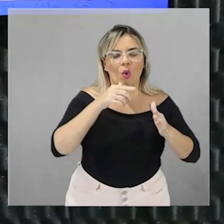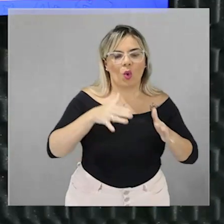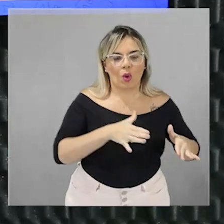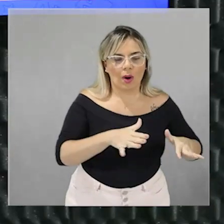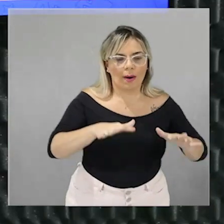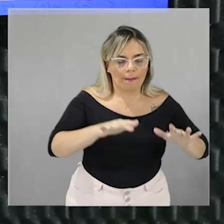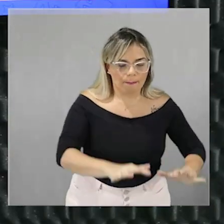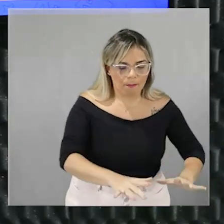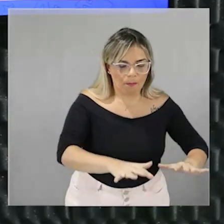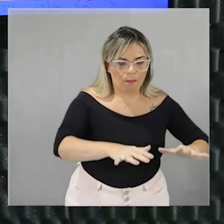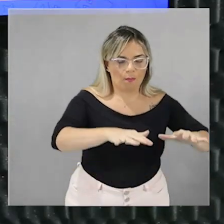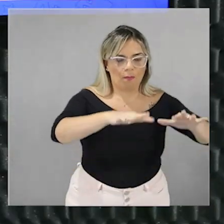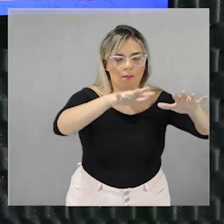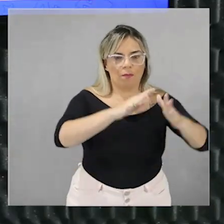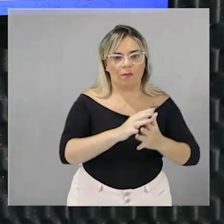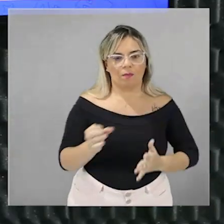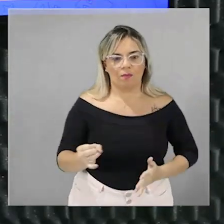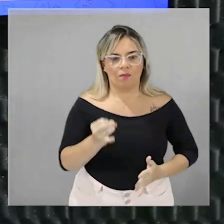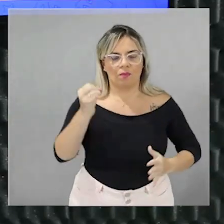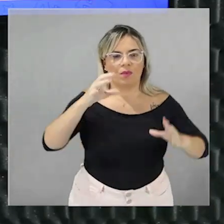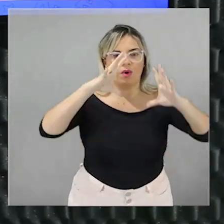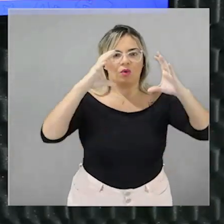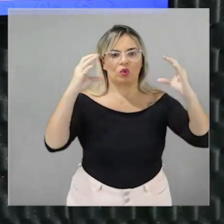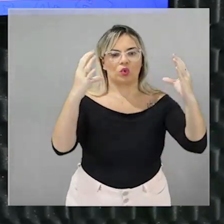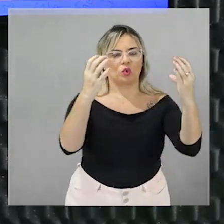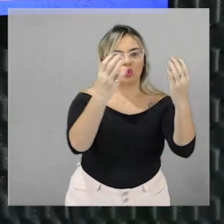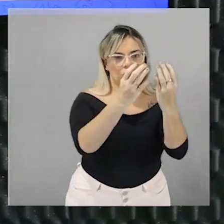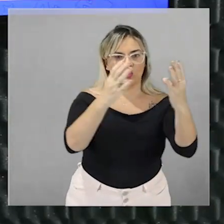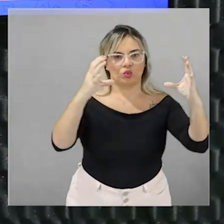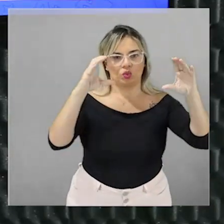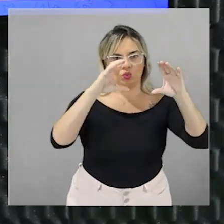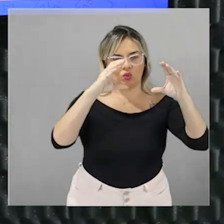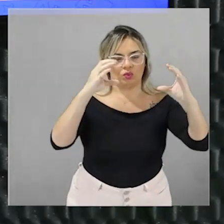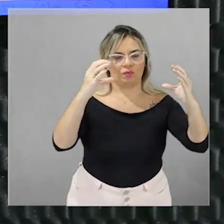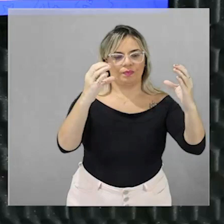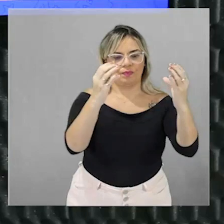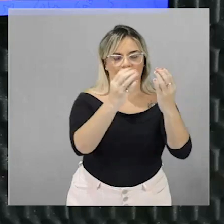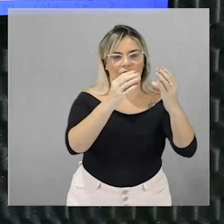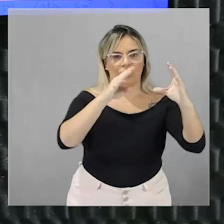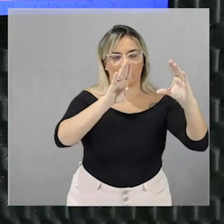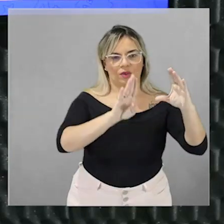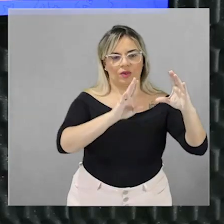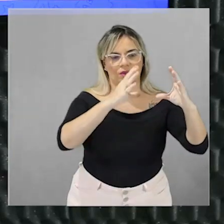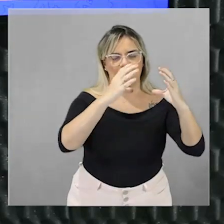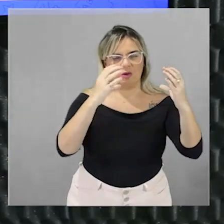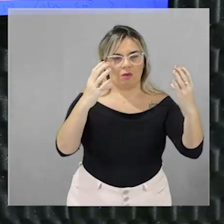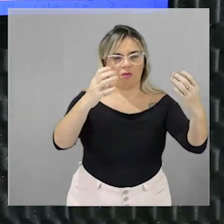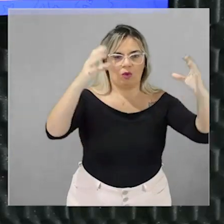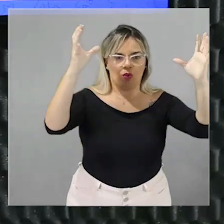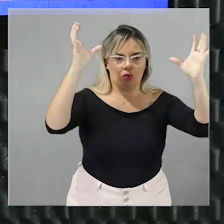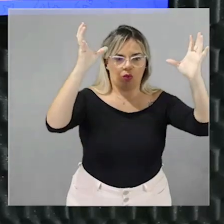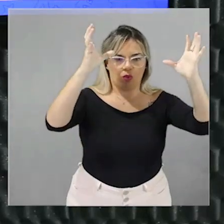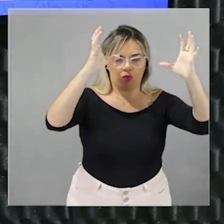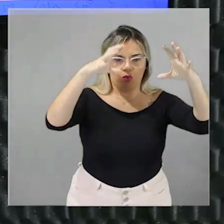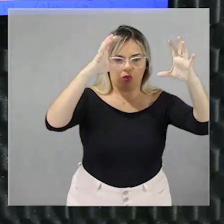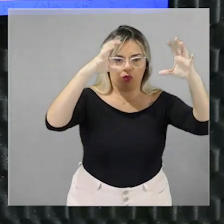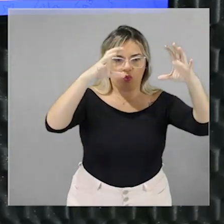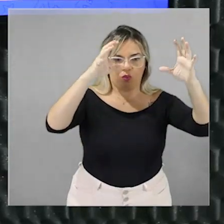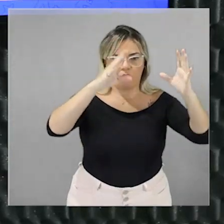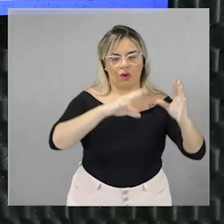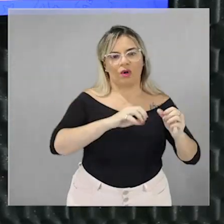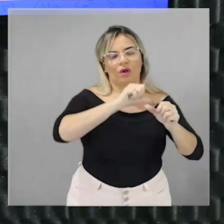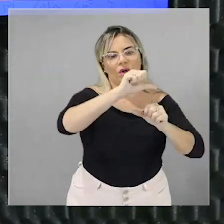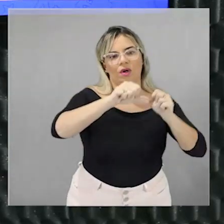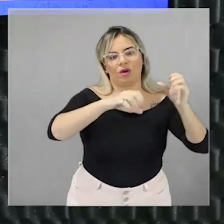que evapora, ela é fundamental para a formação, por exemplo, das nuvens, né? Nós temos aí a formação de grandes nuvens que vão se